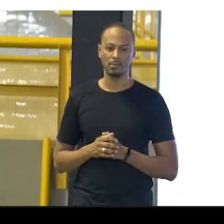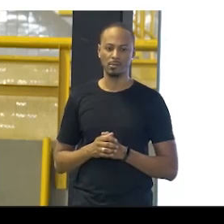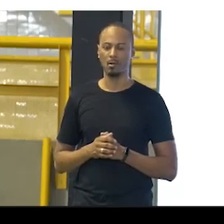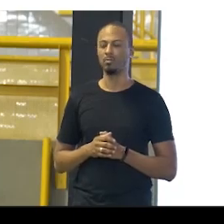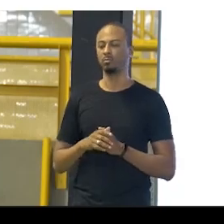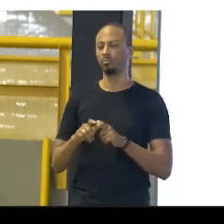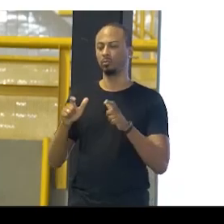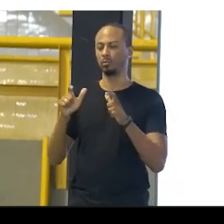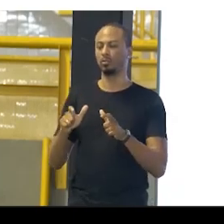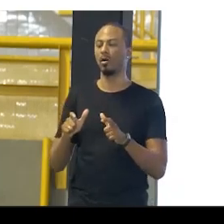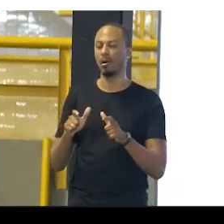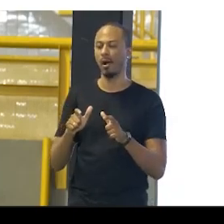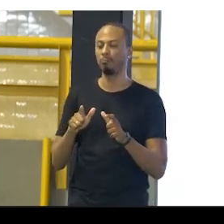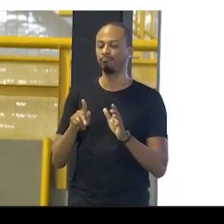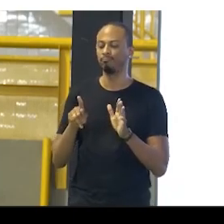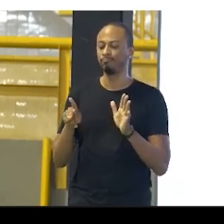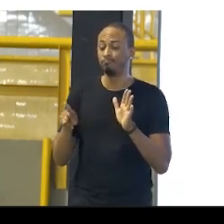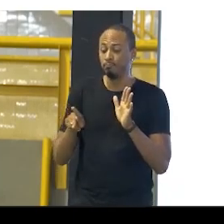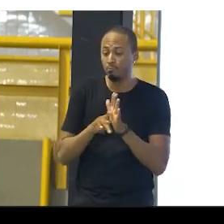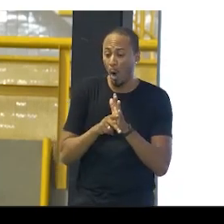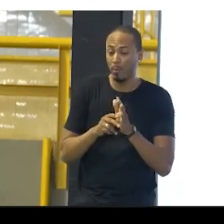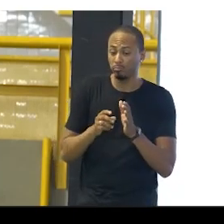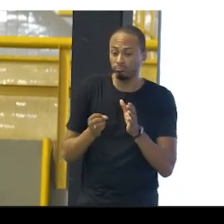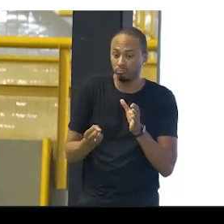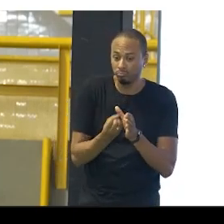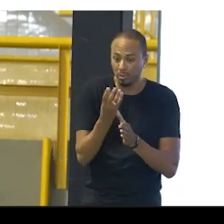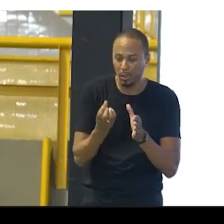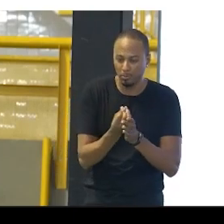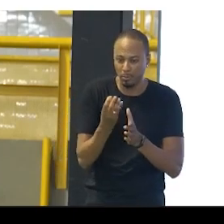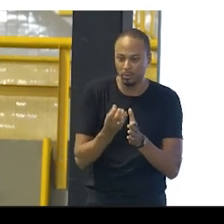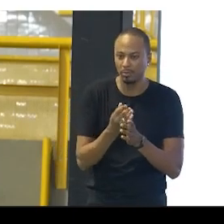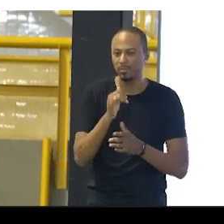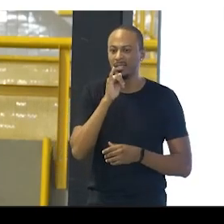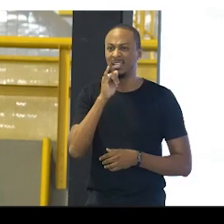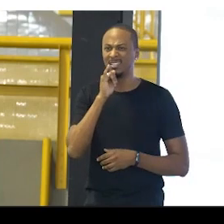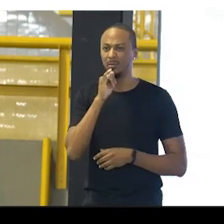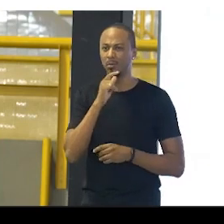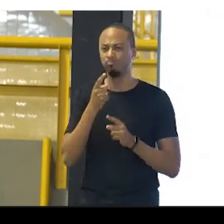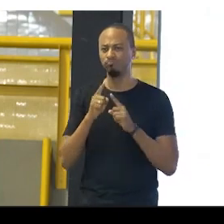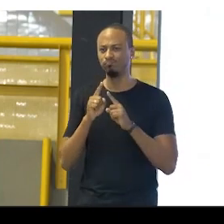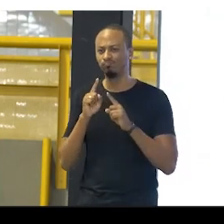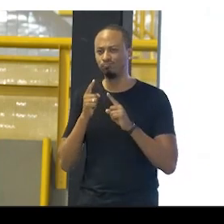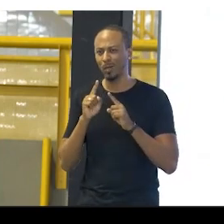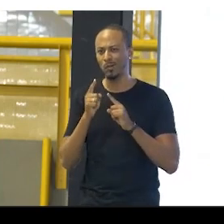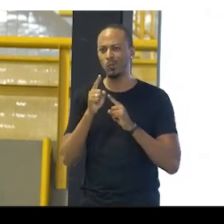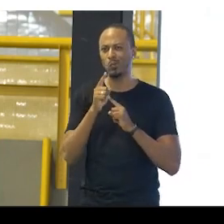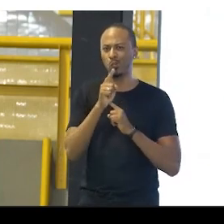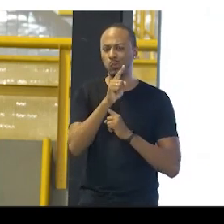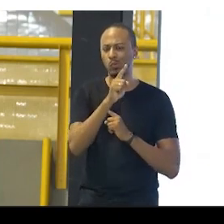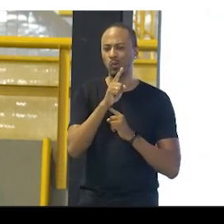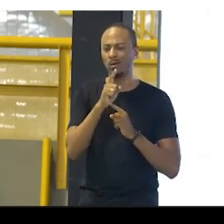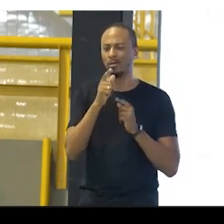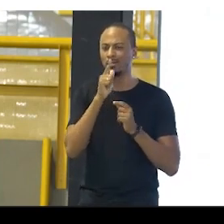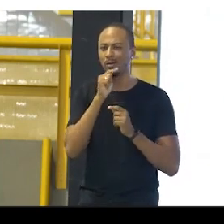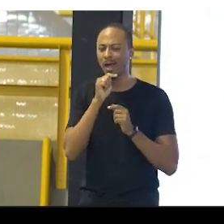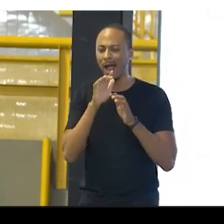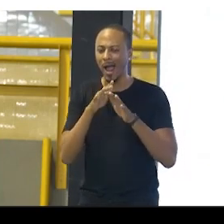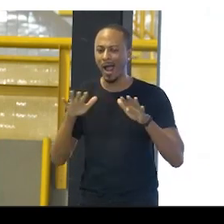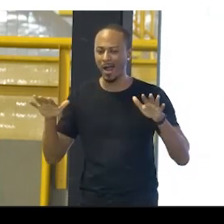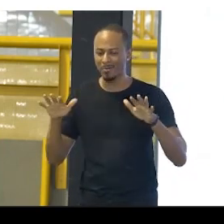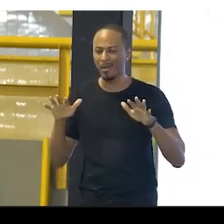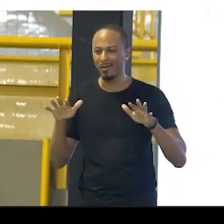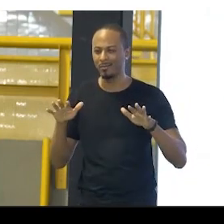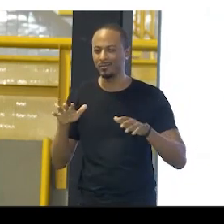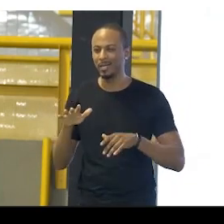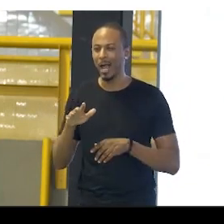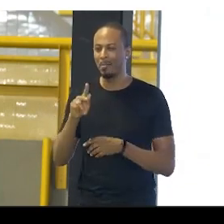quilômetros da costa, no oceano, fica difícil você utilizar o gás natural, armazená-lo